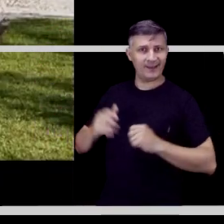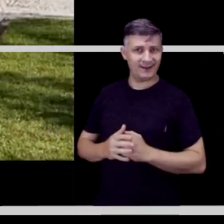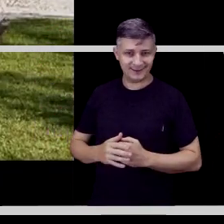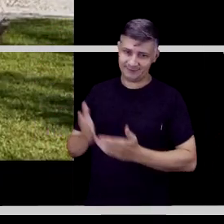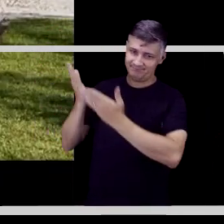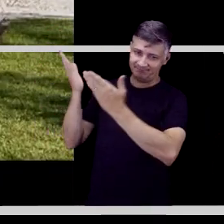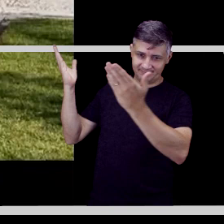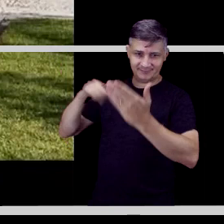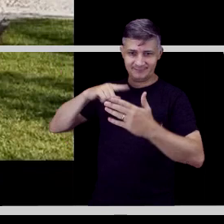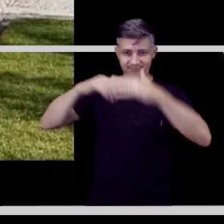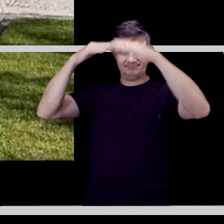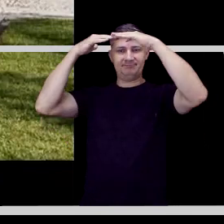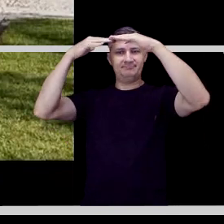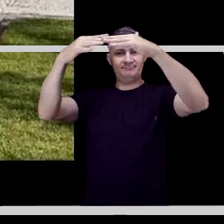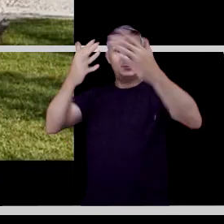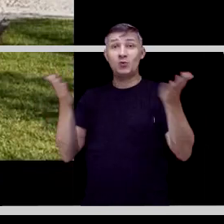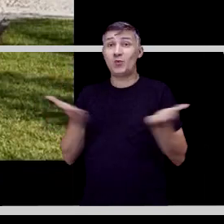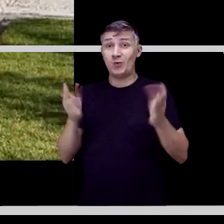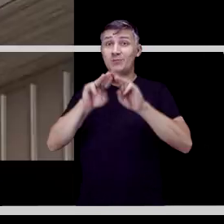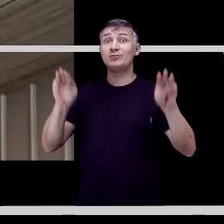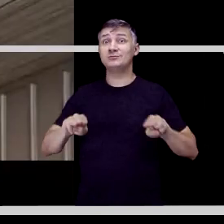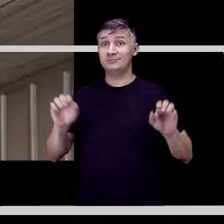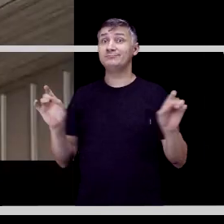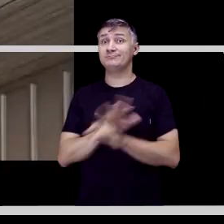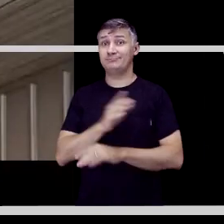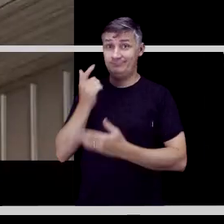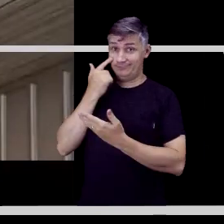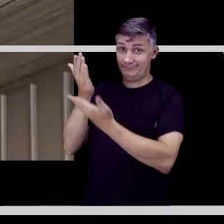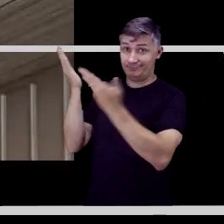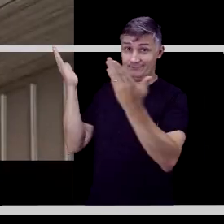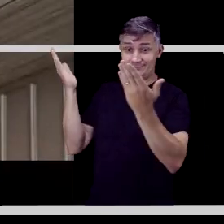Esse aqui é a conformação atual do museu.